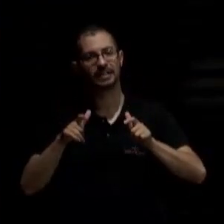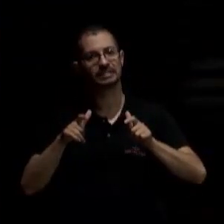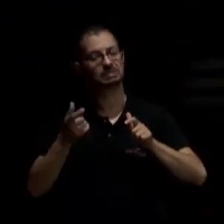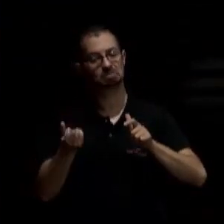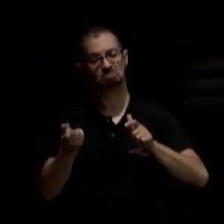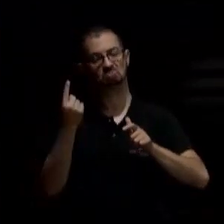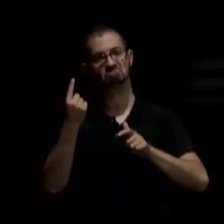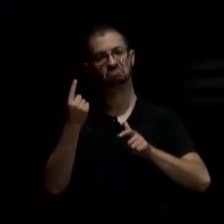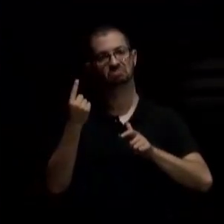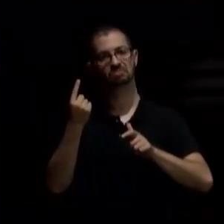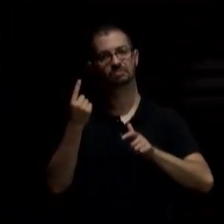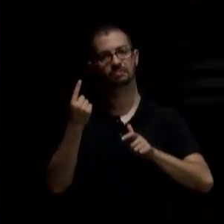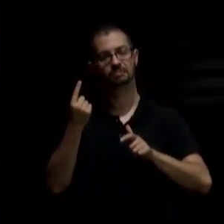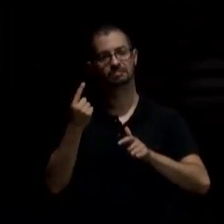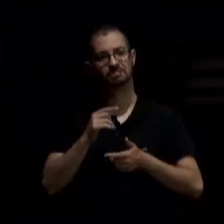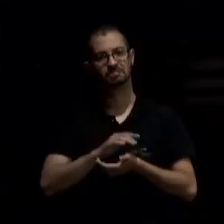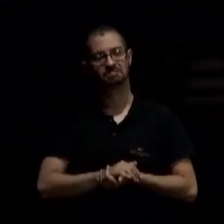improváveis. Num aeroporto,